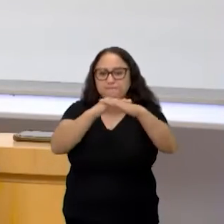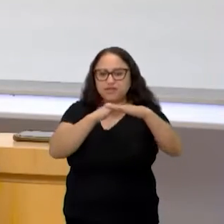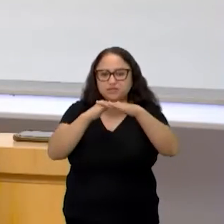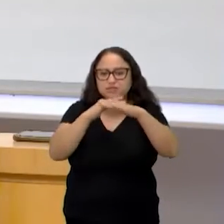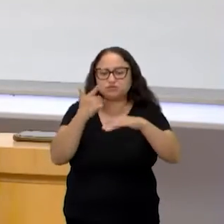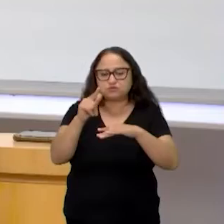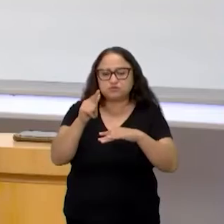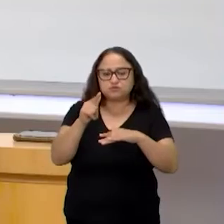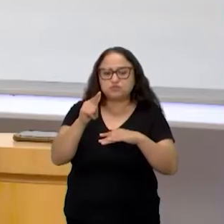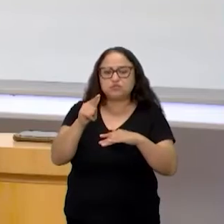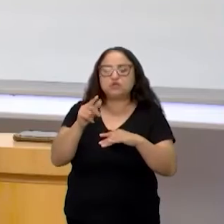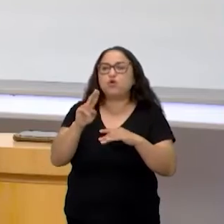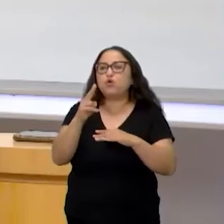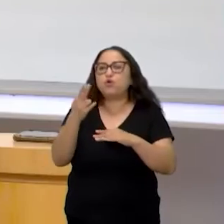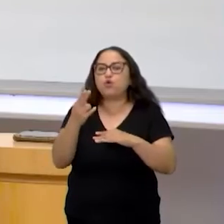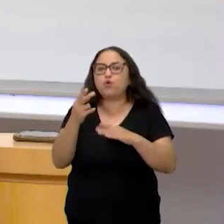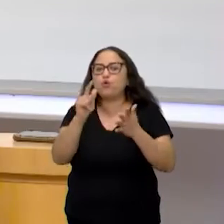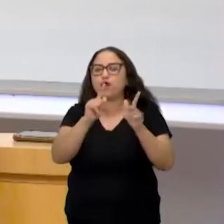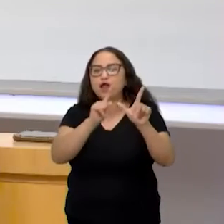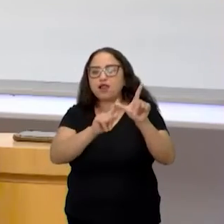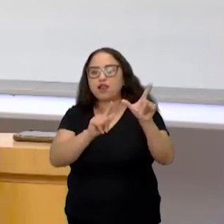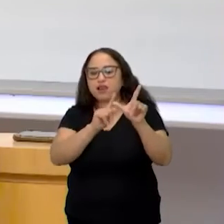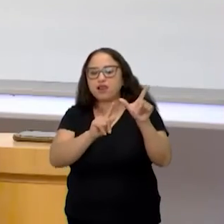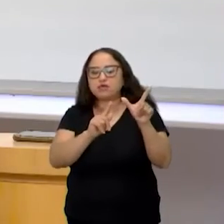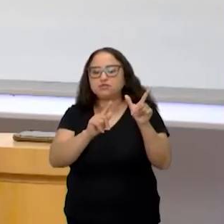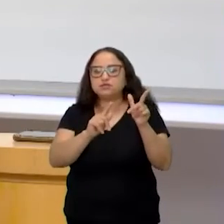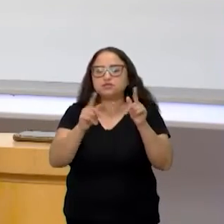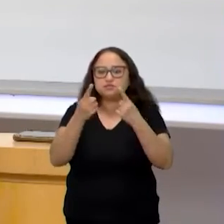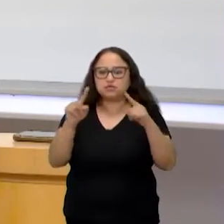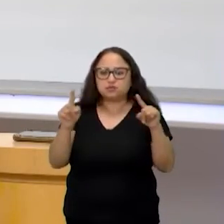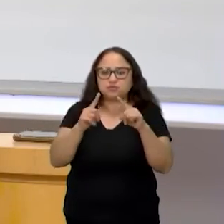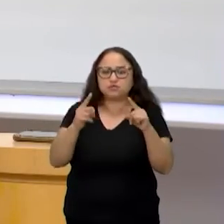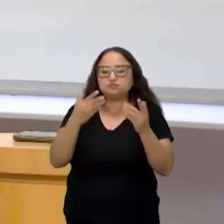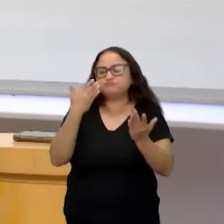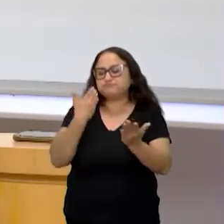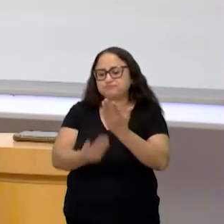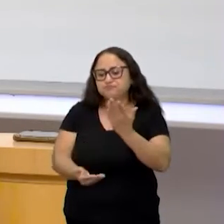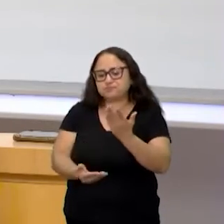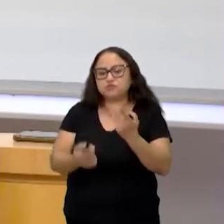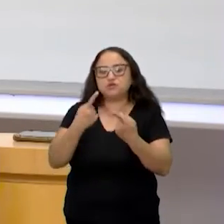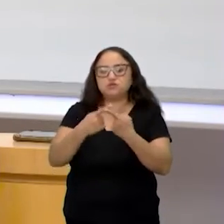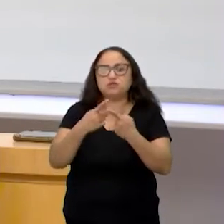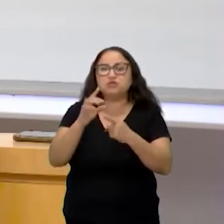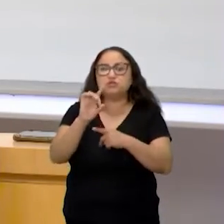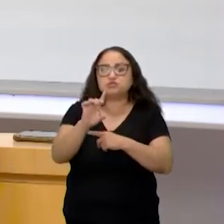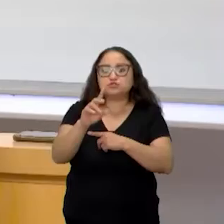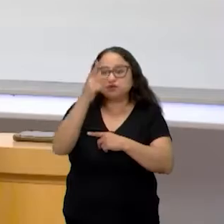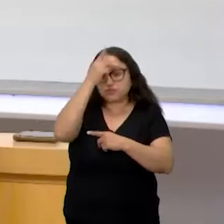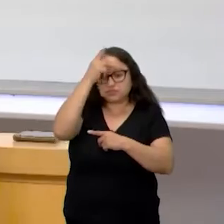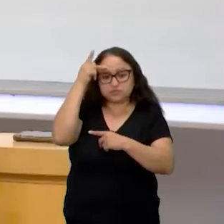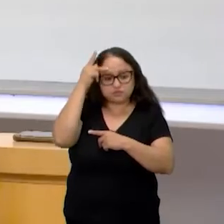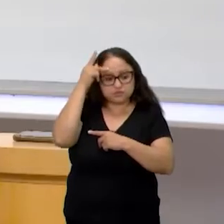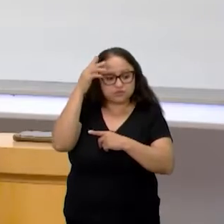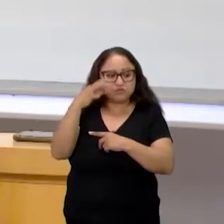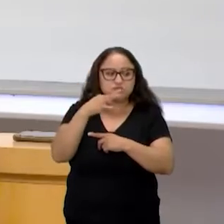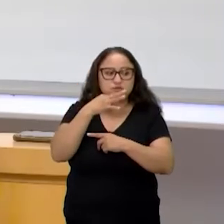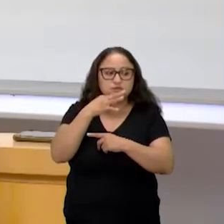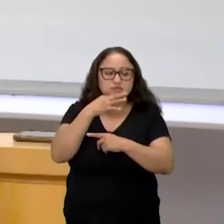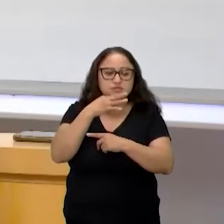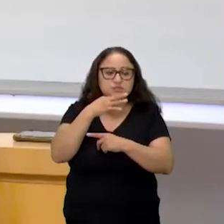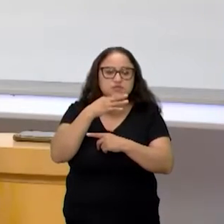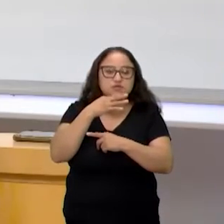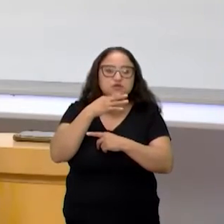As partituras, né, ou as canções, as melodias, se perdiam, porque somente as pessoas que conheciam aquele sistema